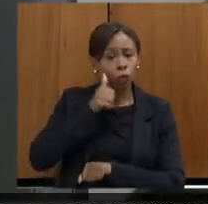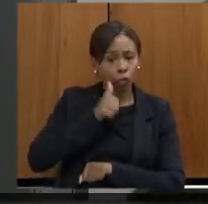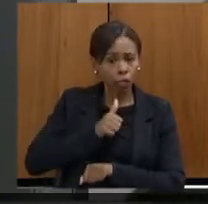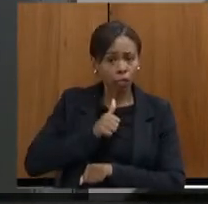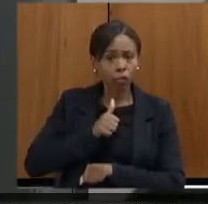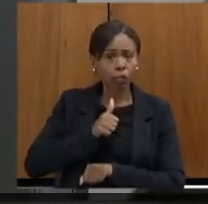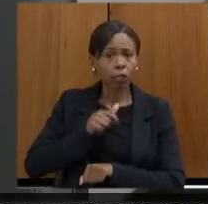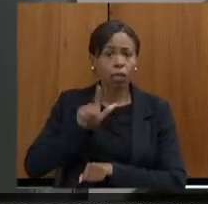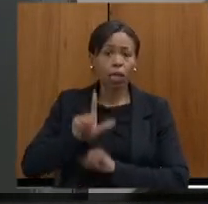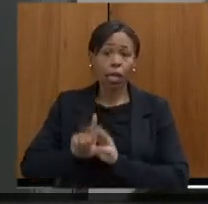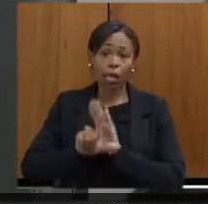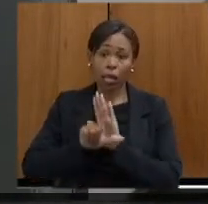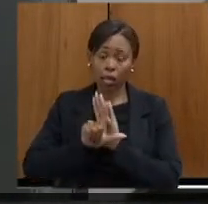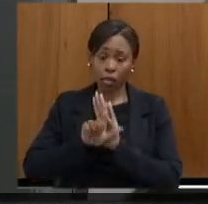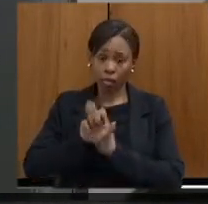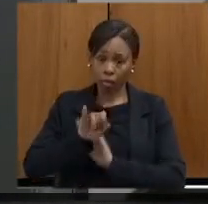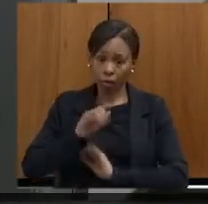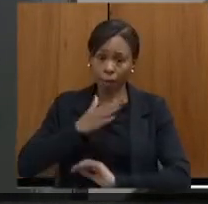de minha autoria,